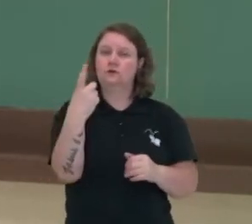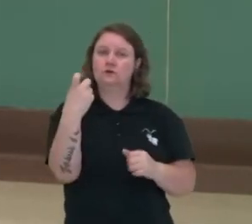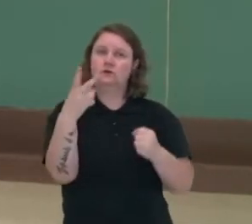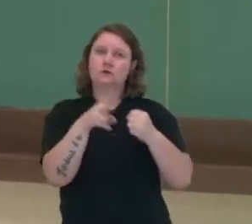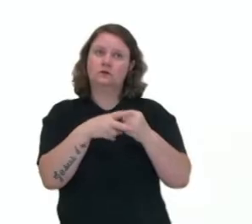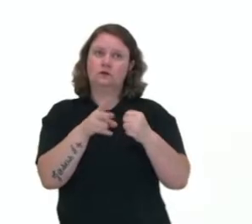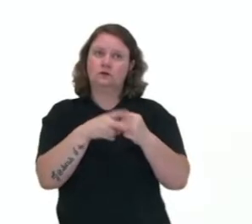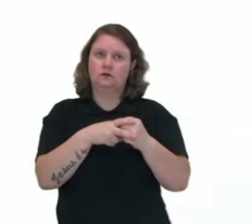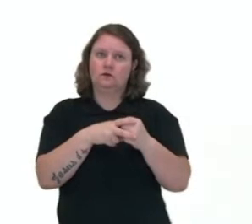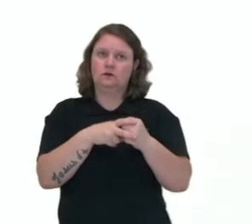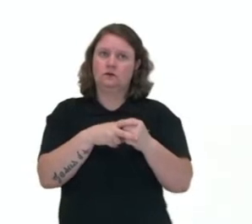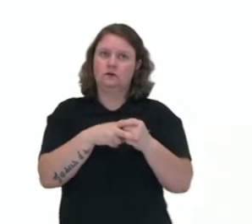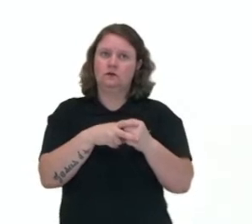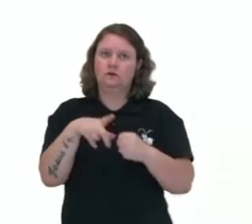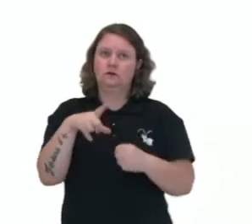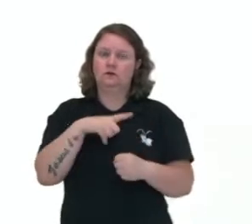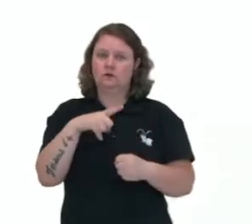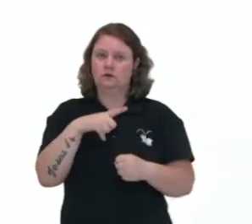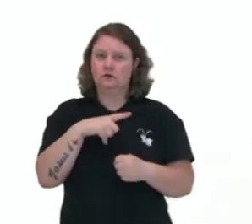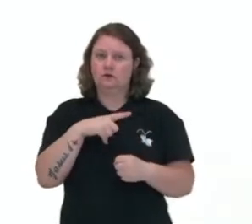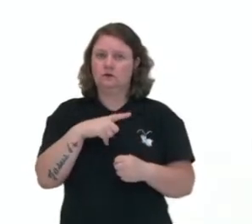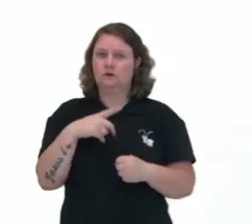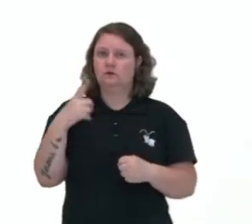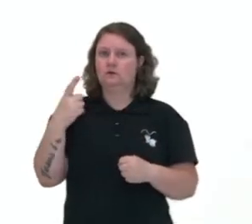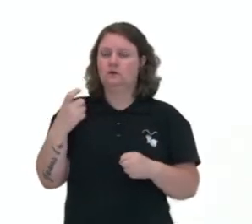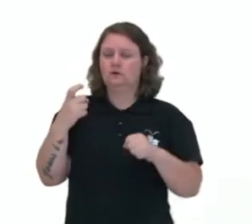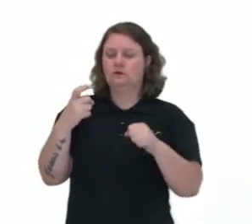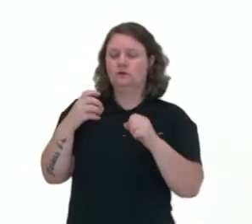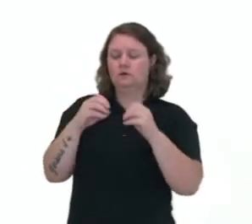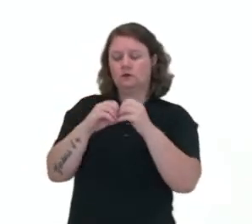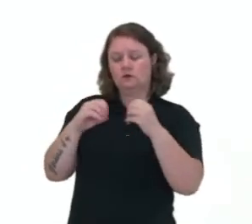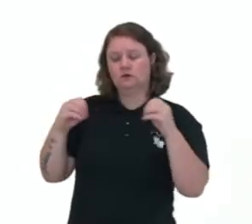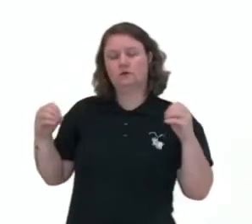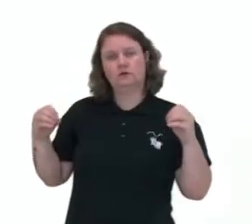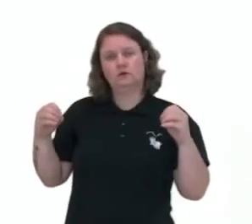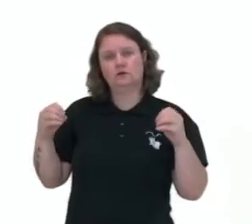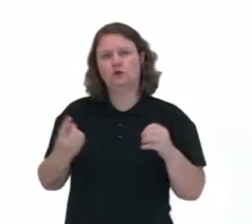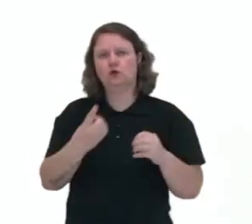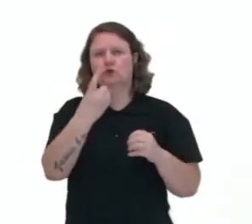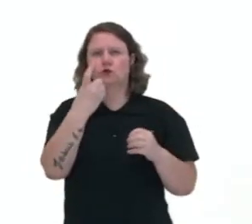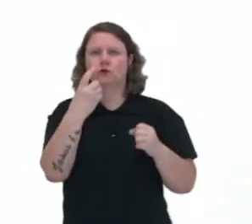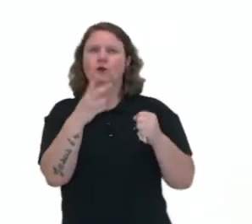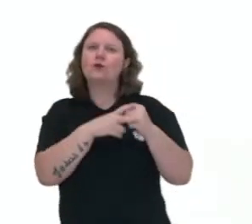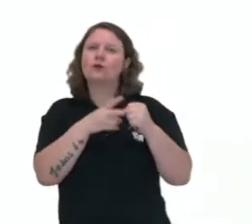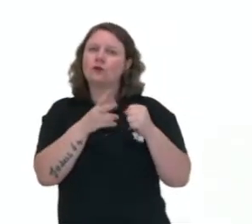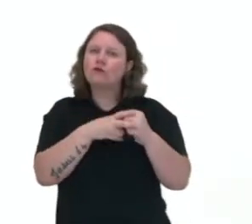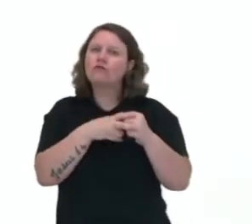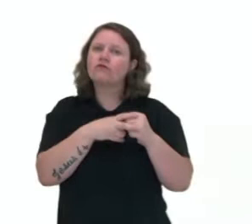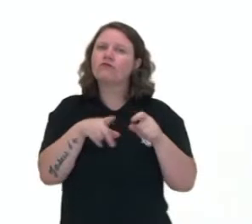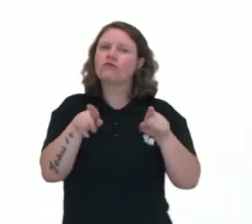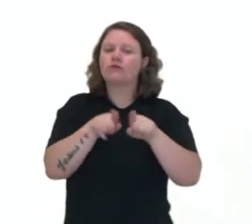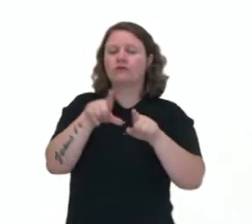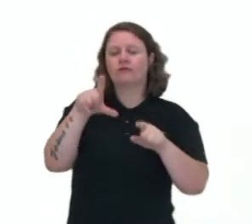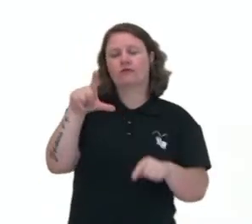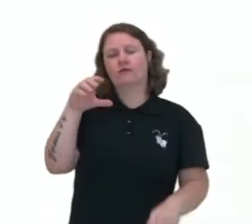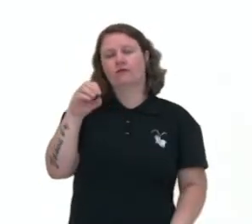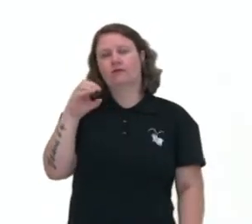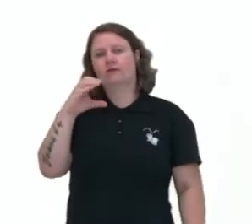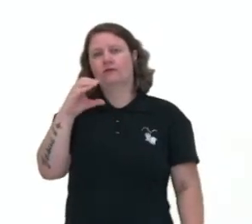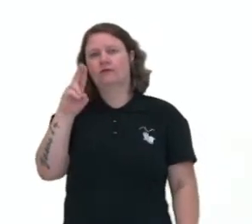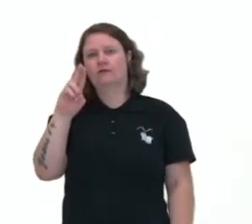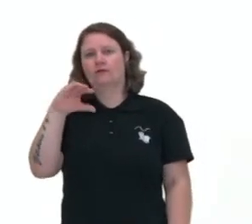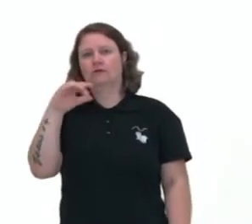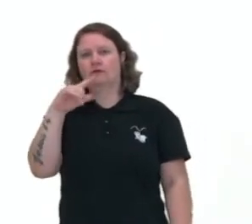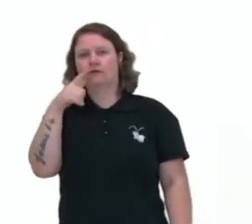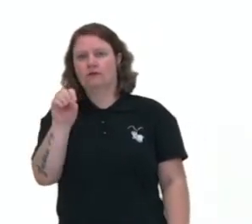lá. Então, formado por uma única oração, ou seja, por um único verbo, ou ainda locução verbal. A